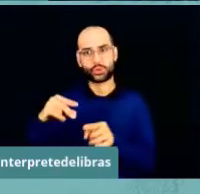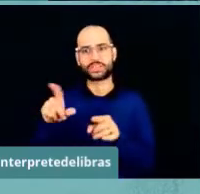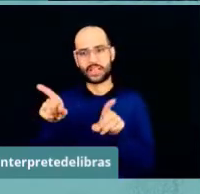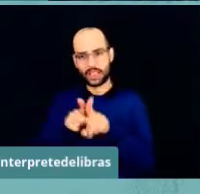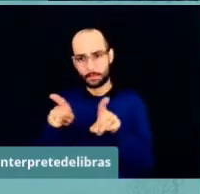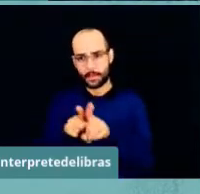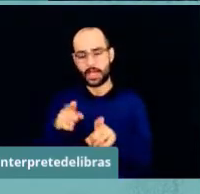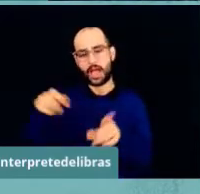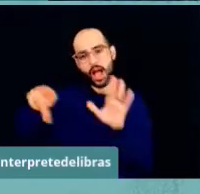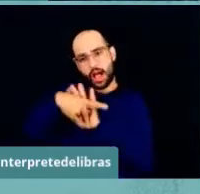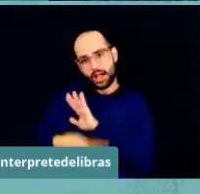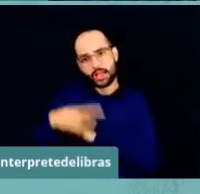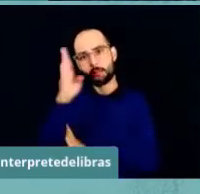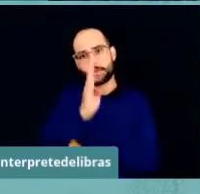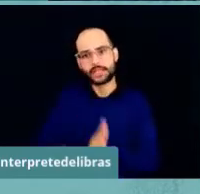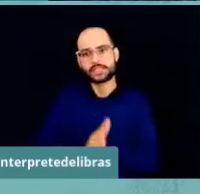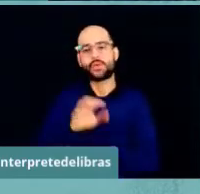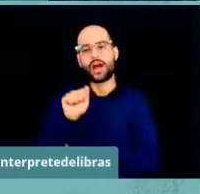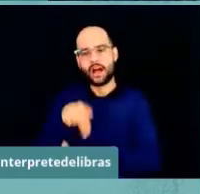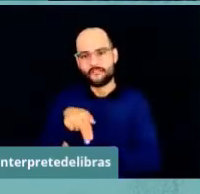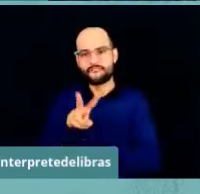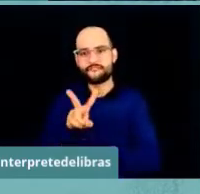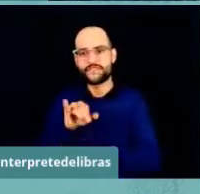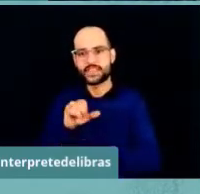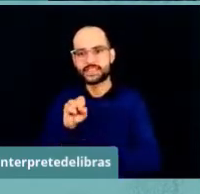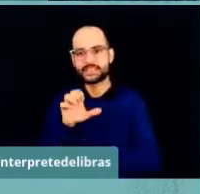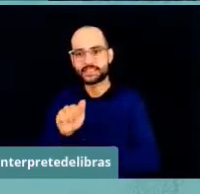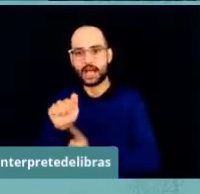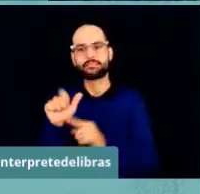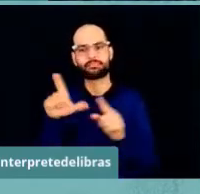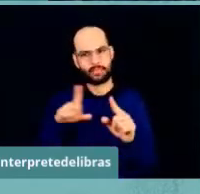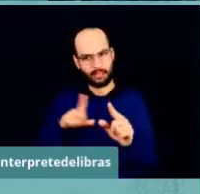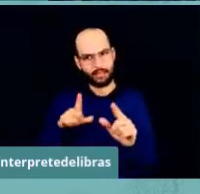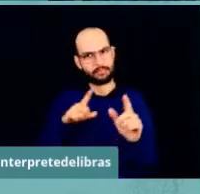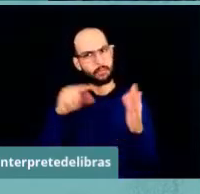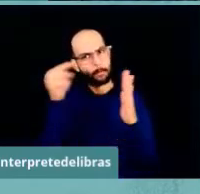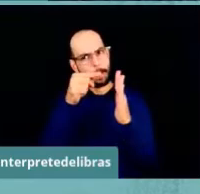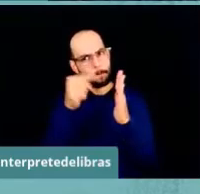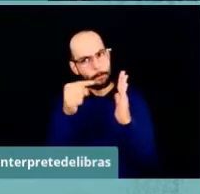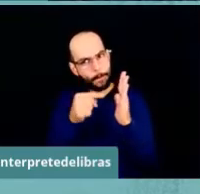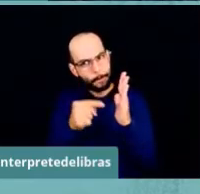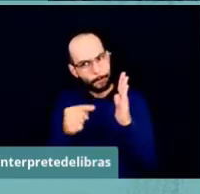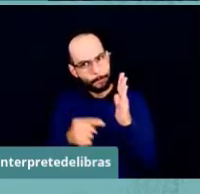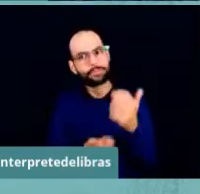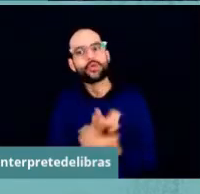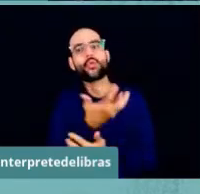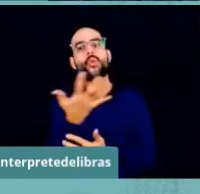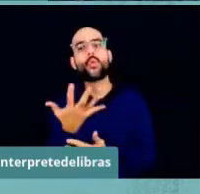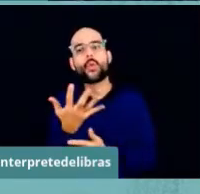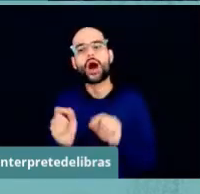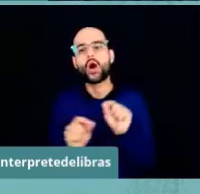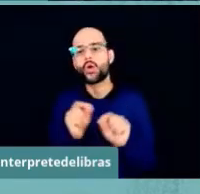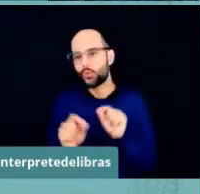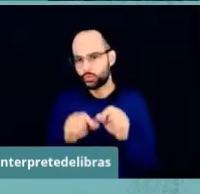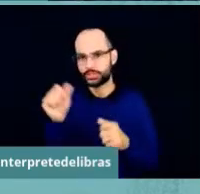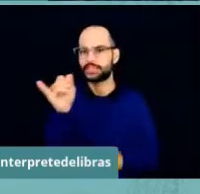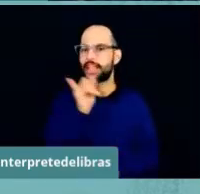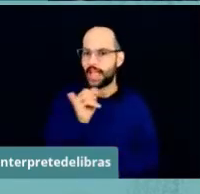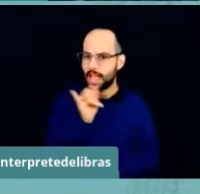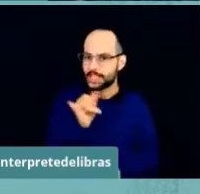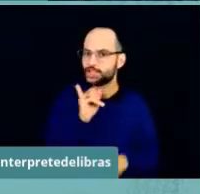Brasil a Anvisa, para determinar quais são esses testes e essa produção. Se não for garantido